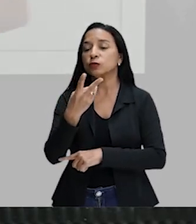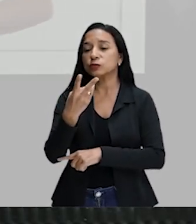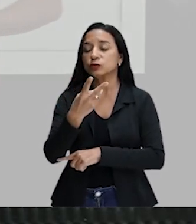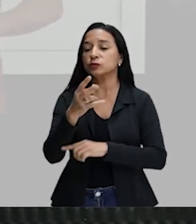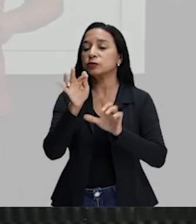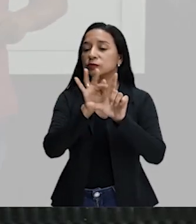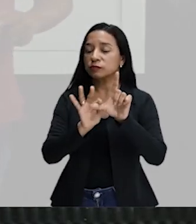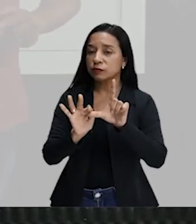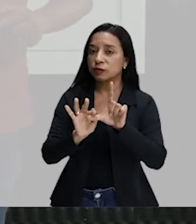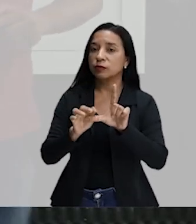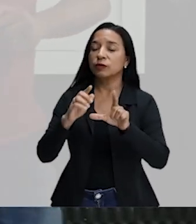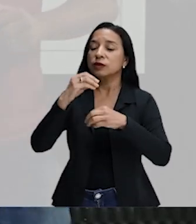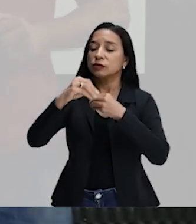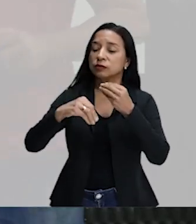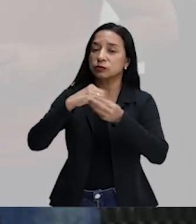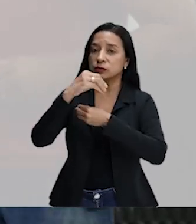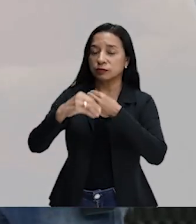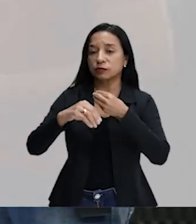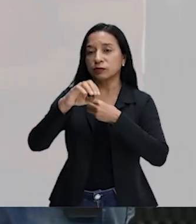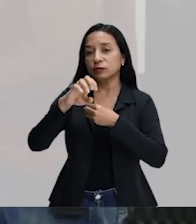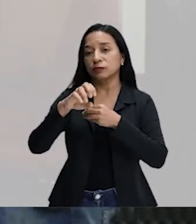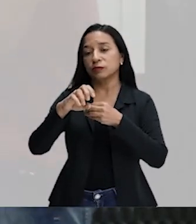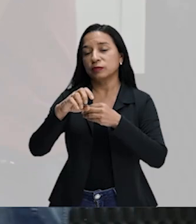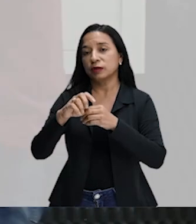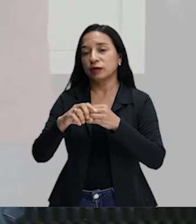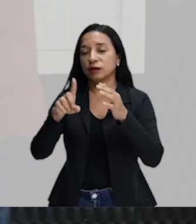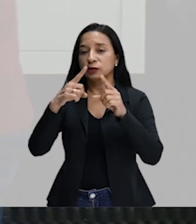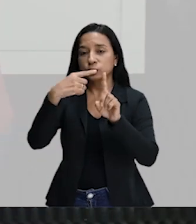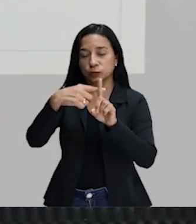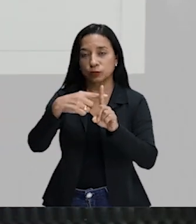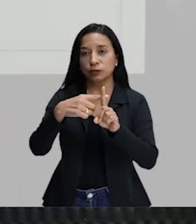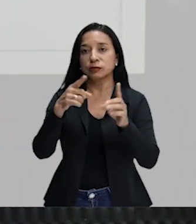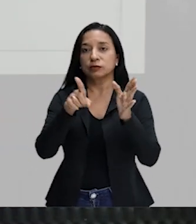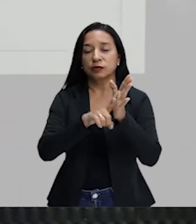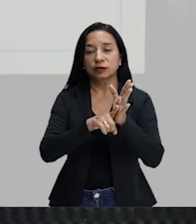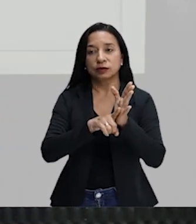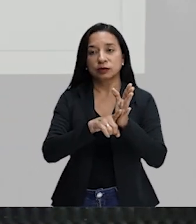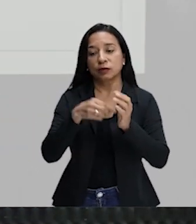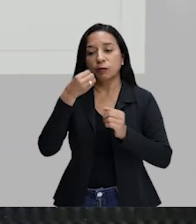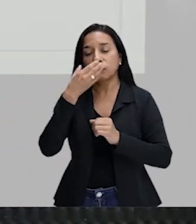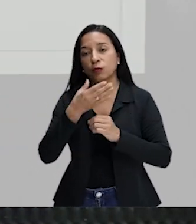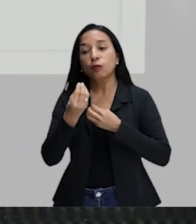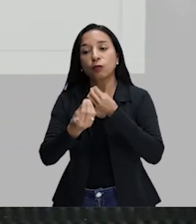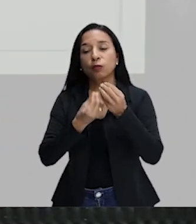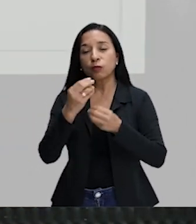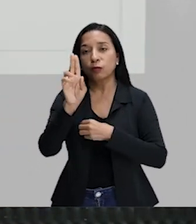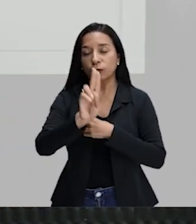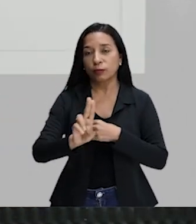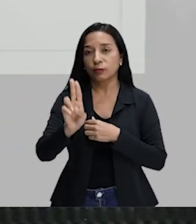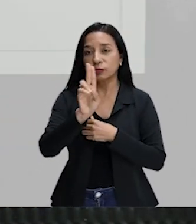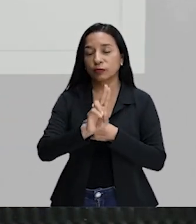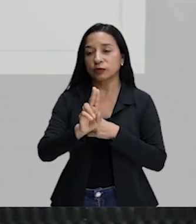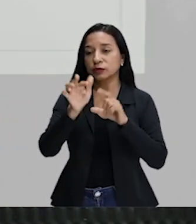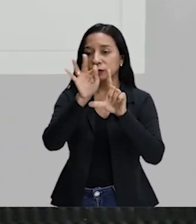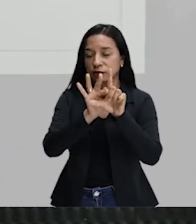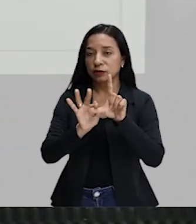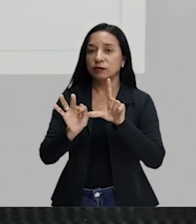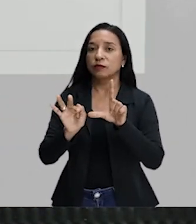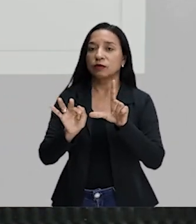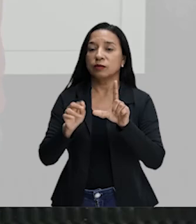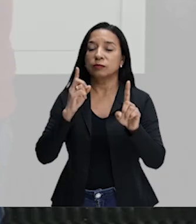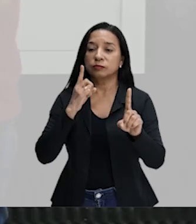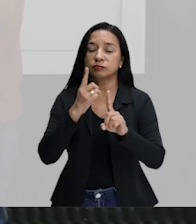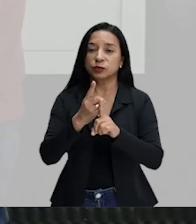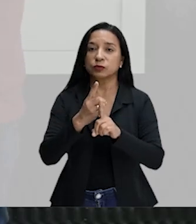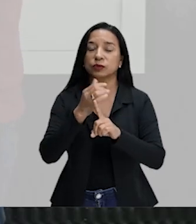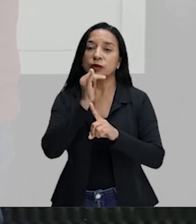envolvem o seno da soma e o seno da diferença. Beleza. Como é que eu posso usar essa fórmula aqui para